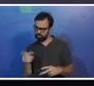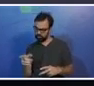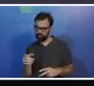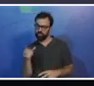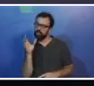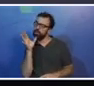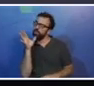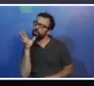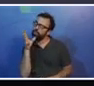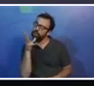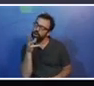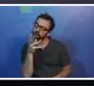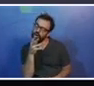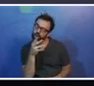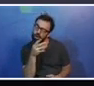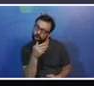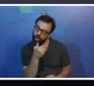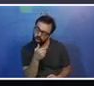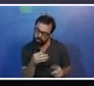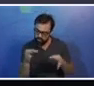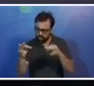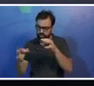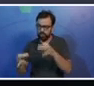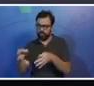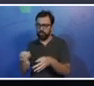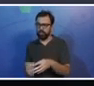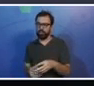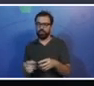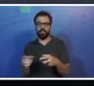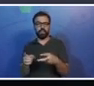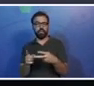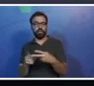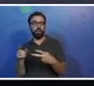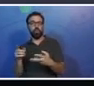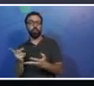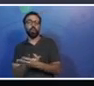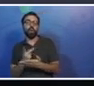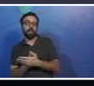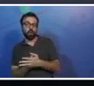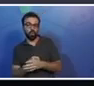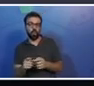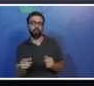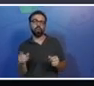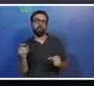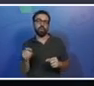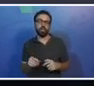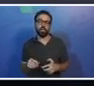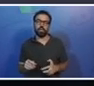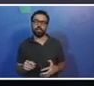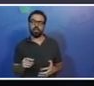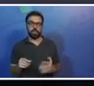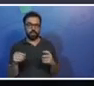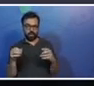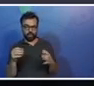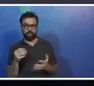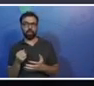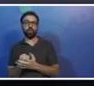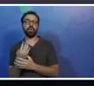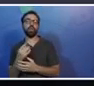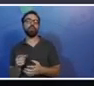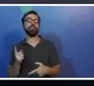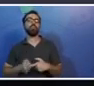prestação jurisdicional, o equívoco reside apenas na junção inapropriada de